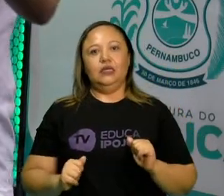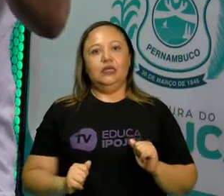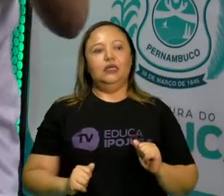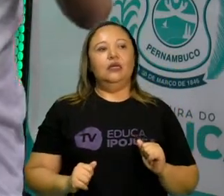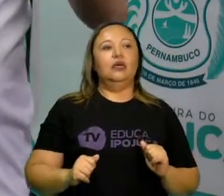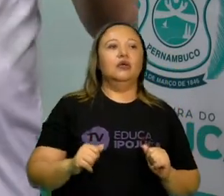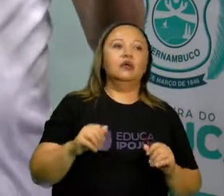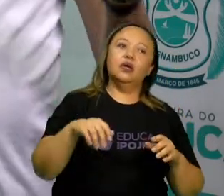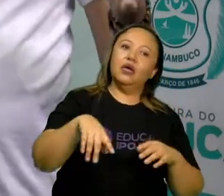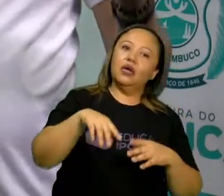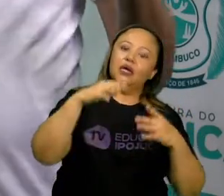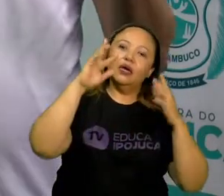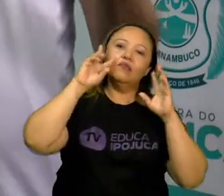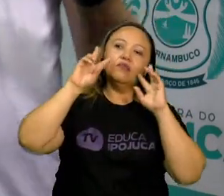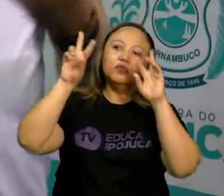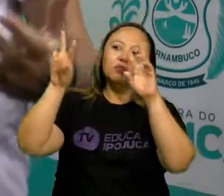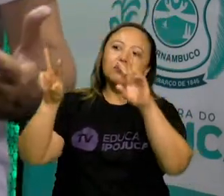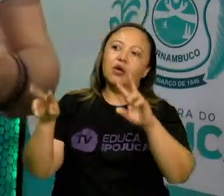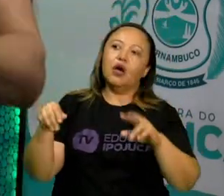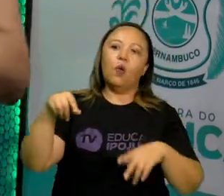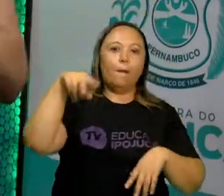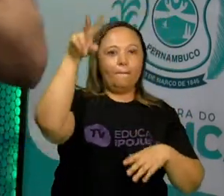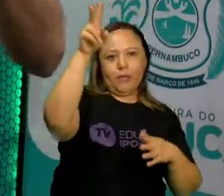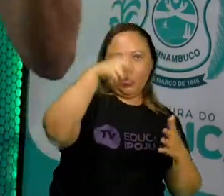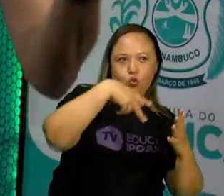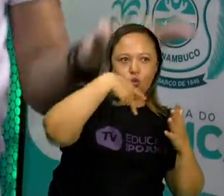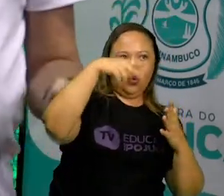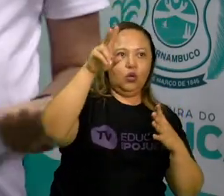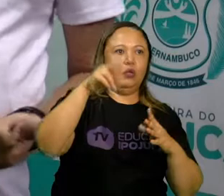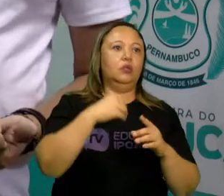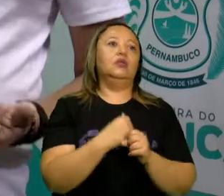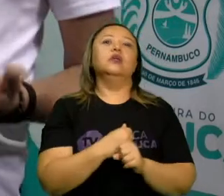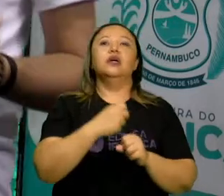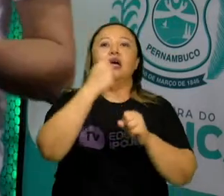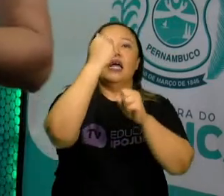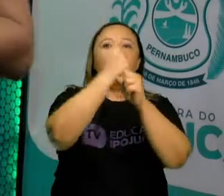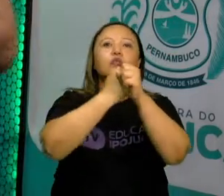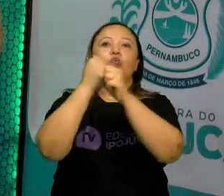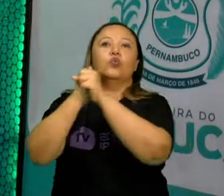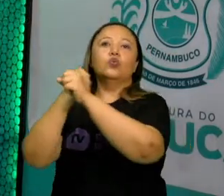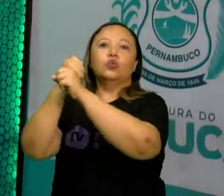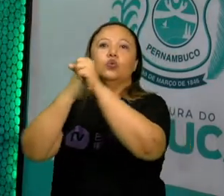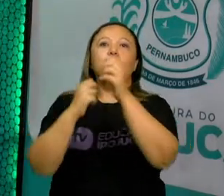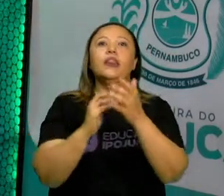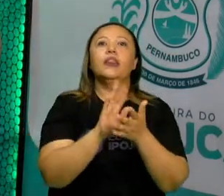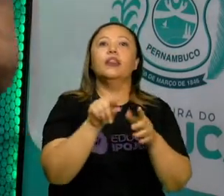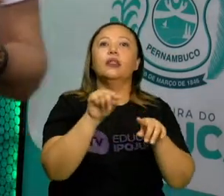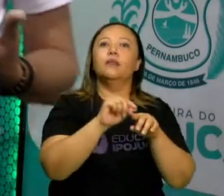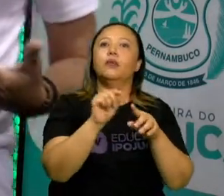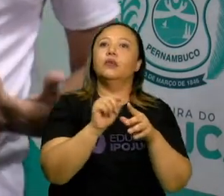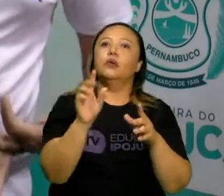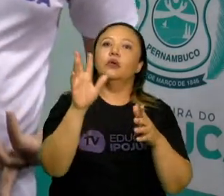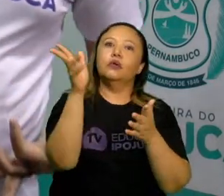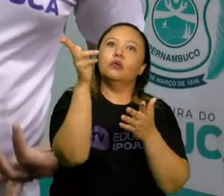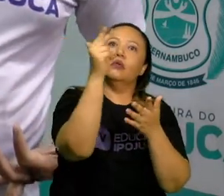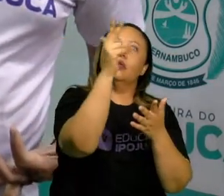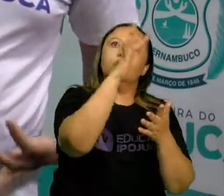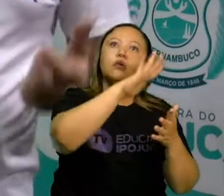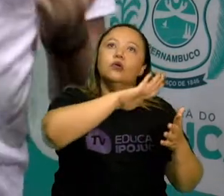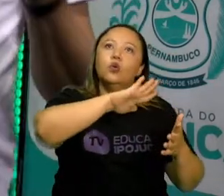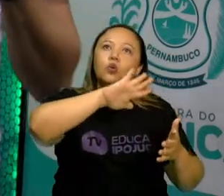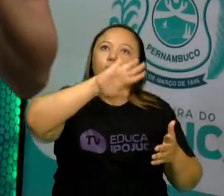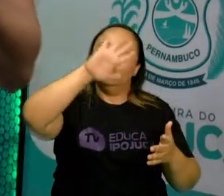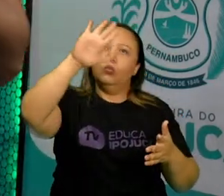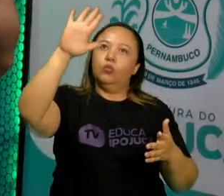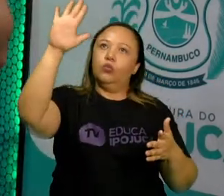pintura, escultura, arquitetura, performance, mas tem alto relevo, baixo relevo,